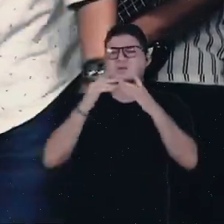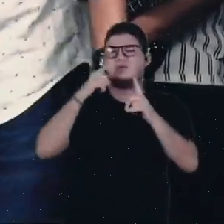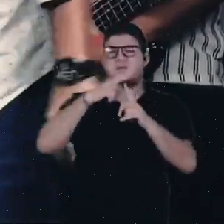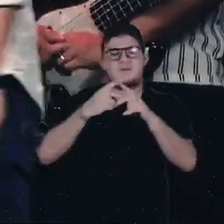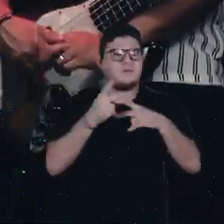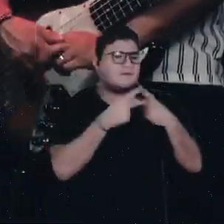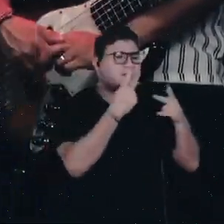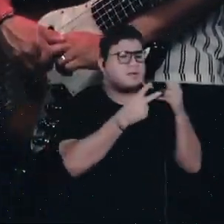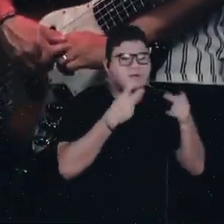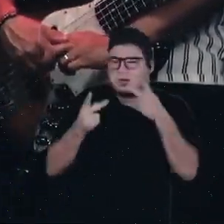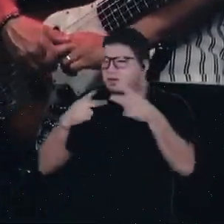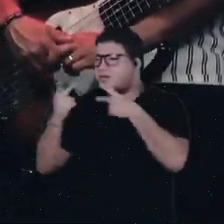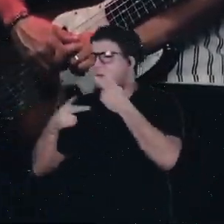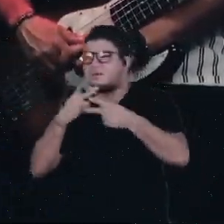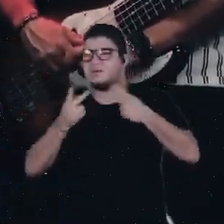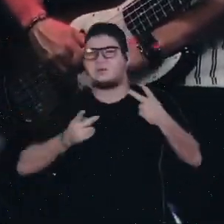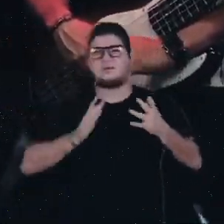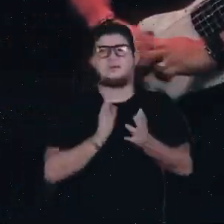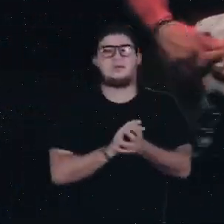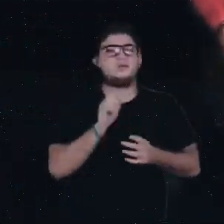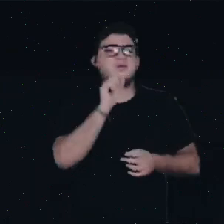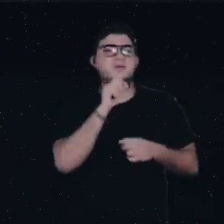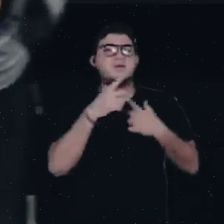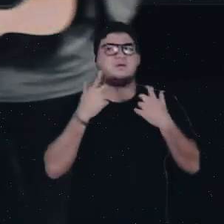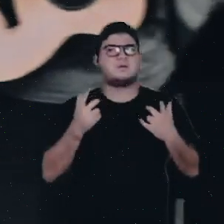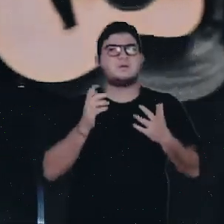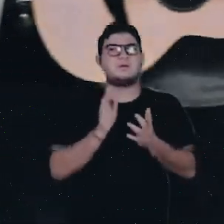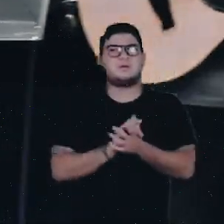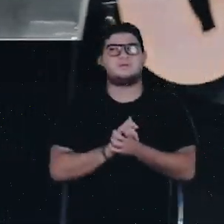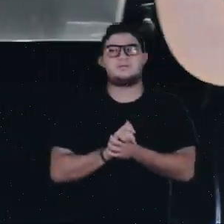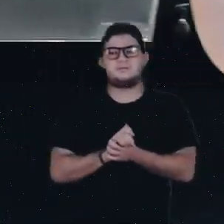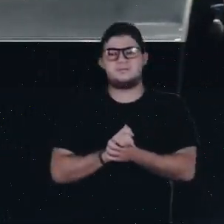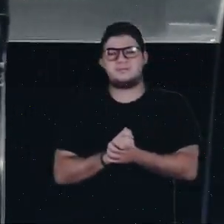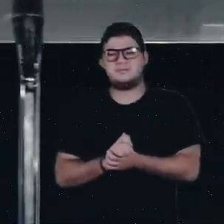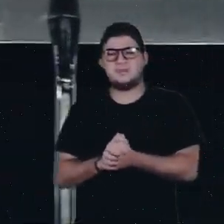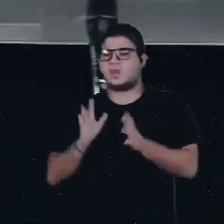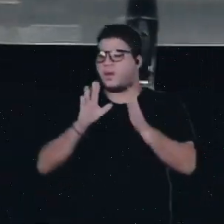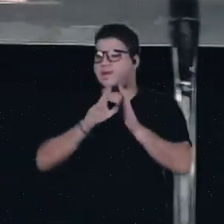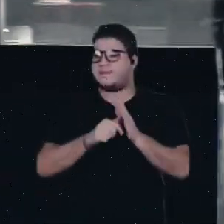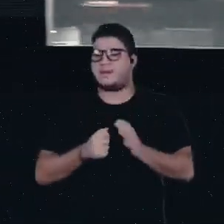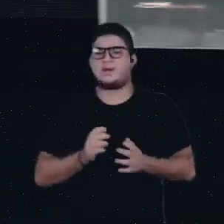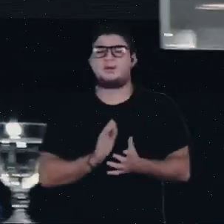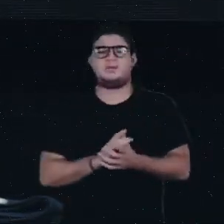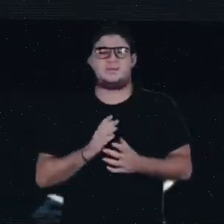um e falando com o outro, falando, eu disse, já aconteceu alguma coisa. Disseram que roubaram o meu carro.